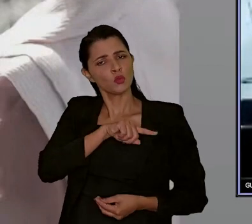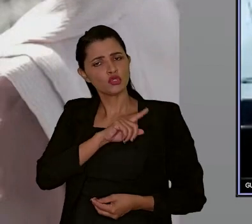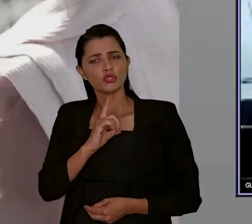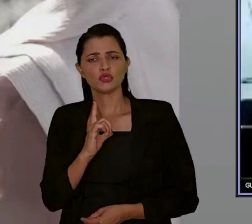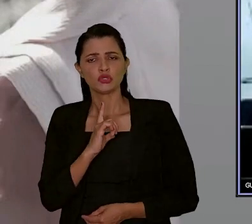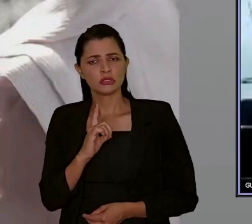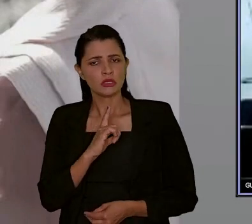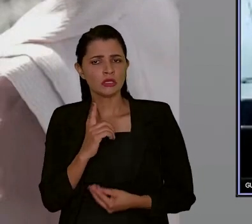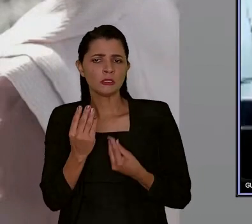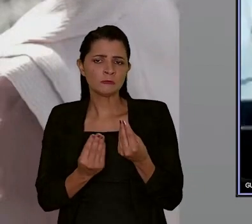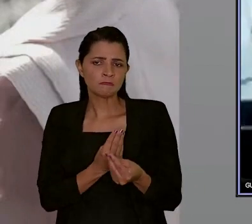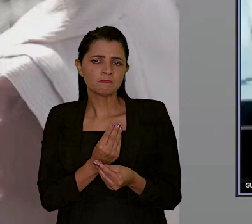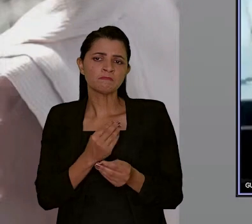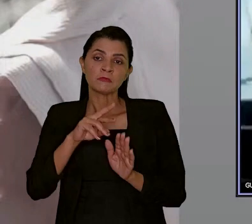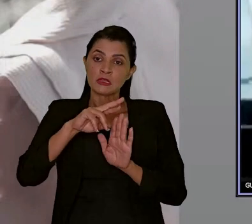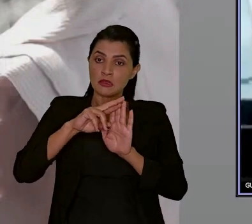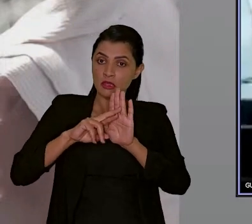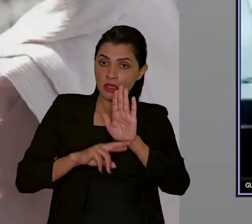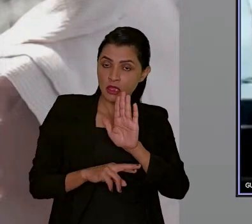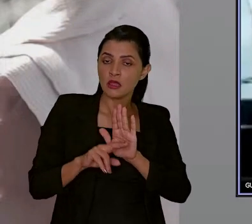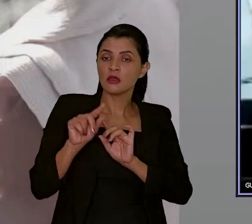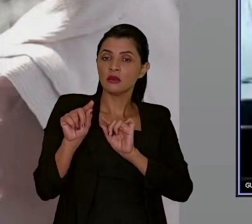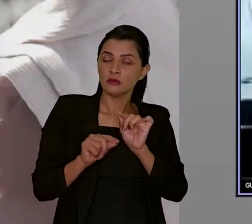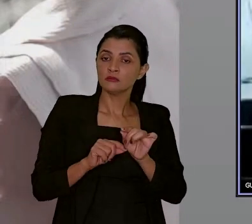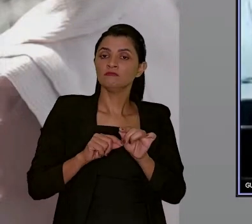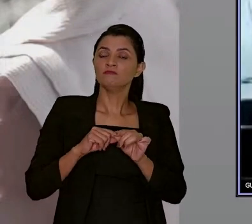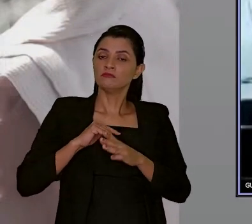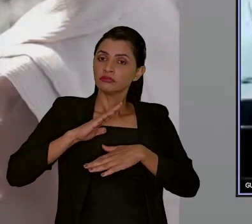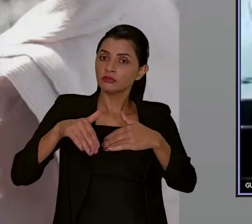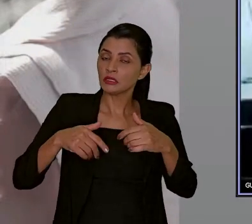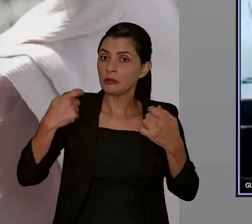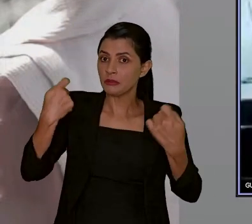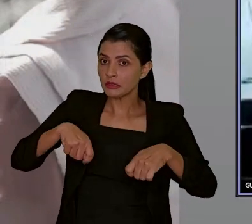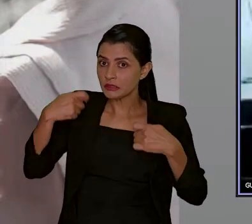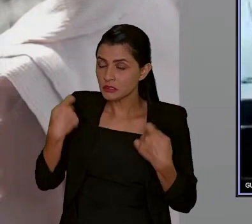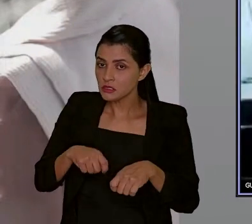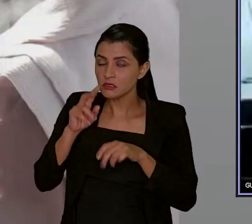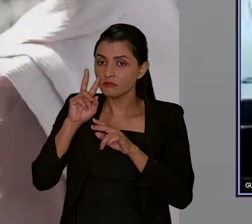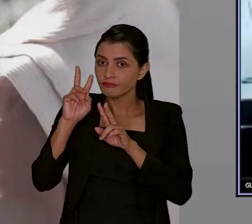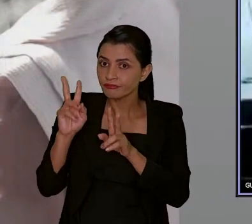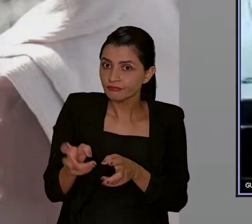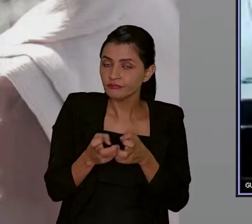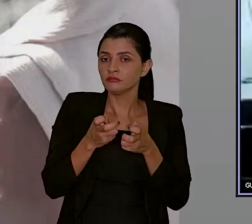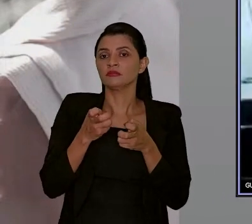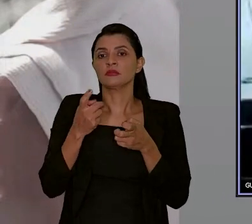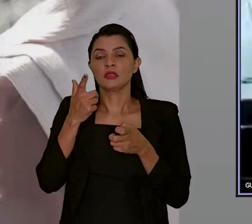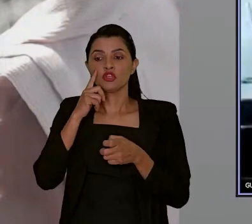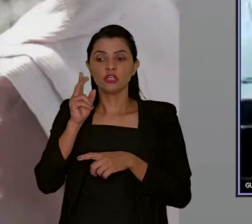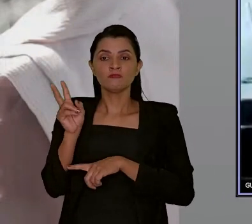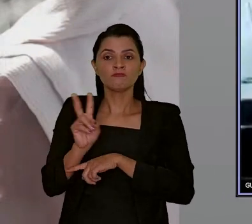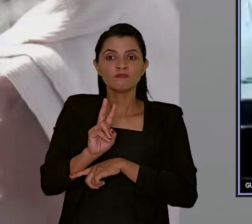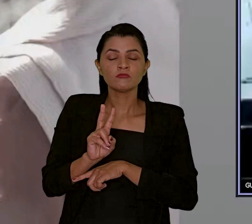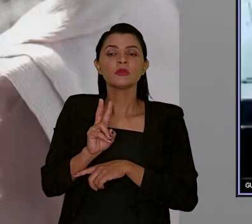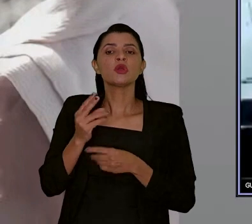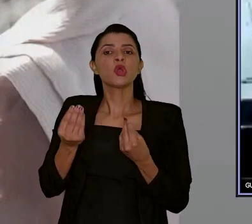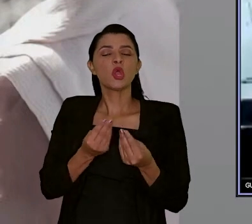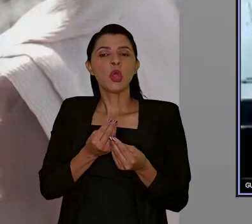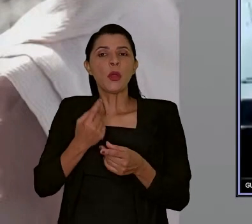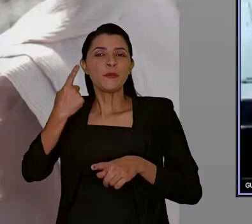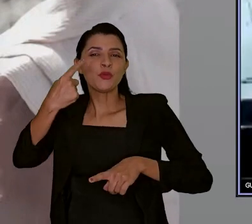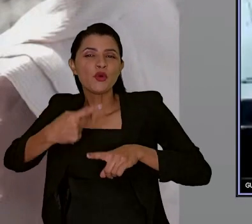como regra um procedimento que deve ser considerado um procedimento munitório. Por quê? Porque, de